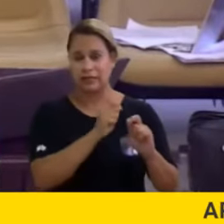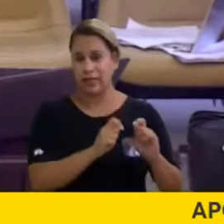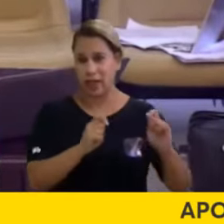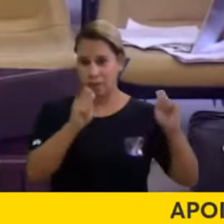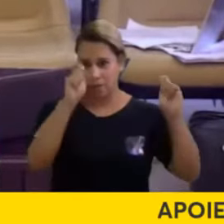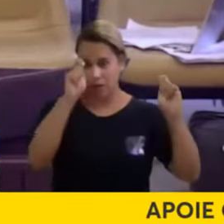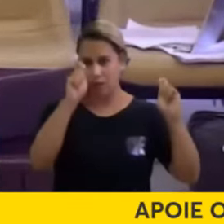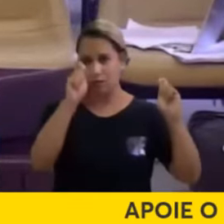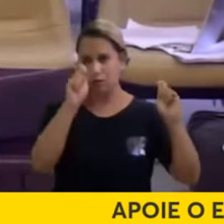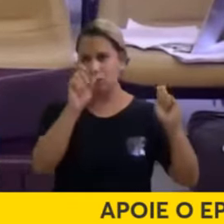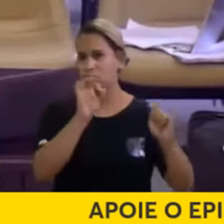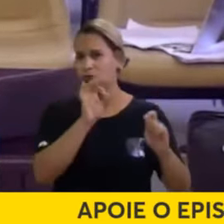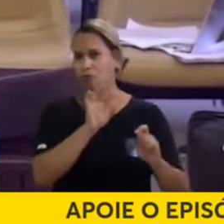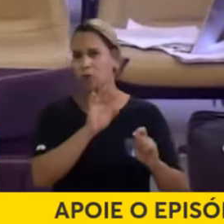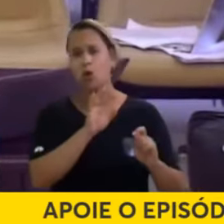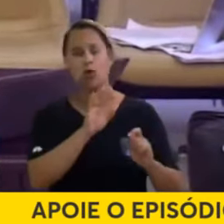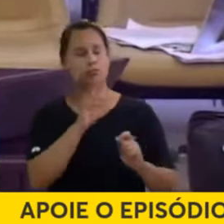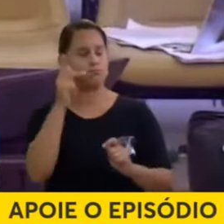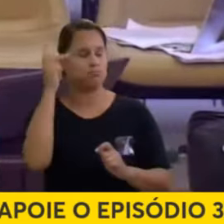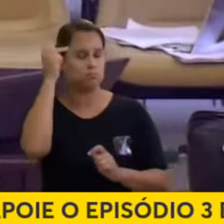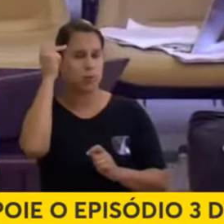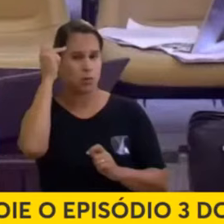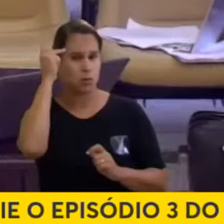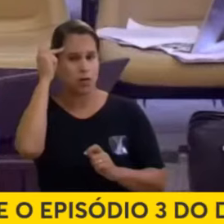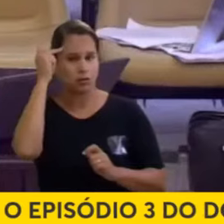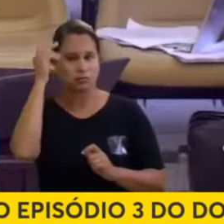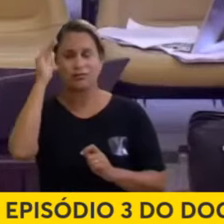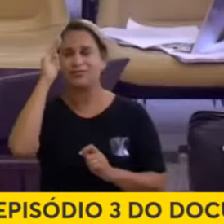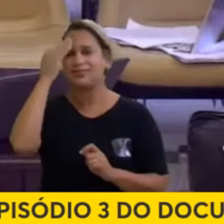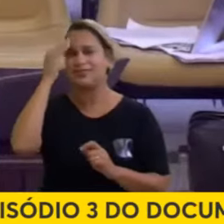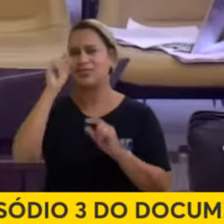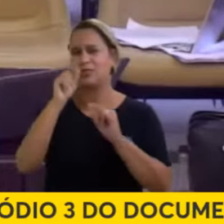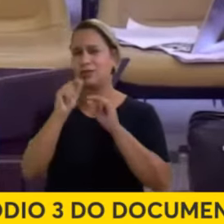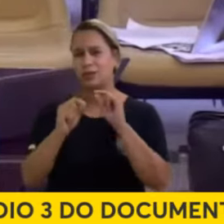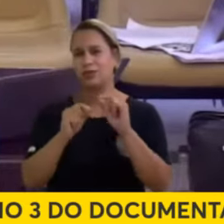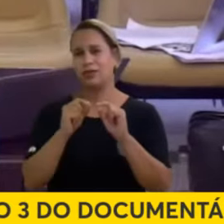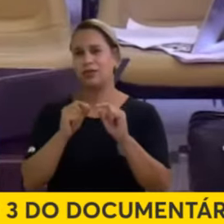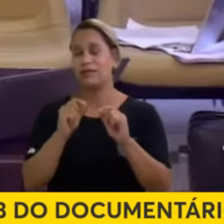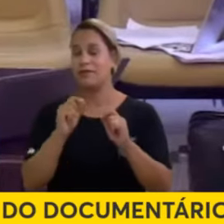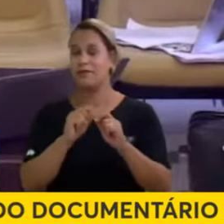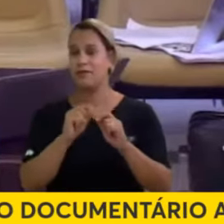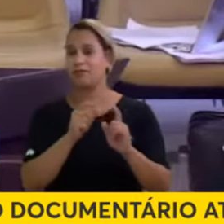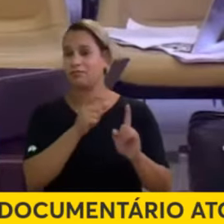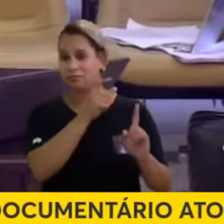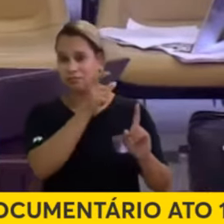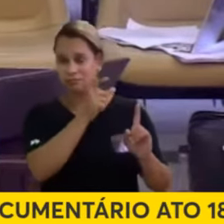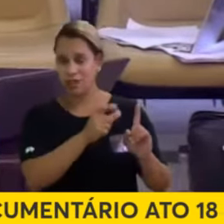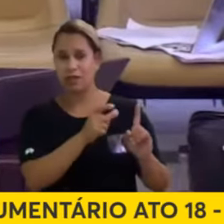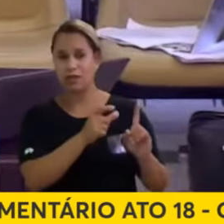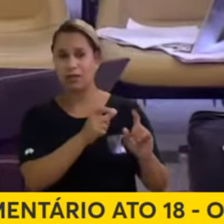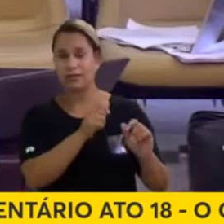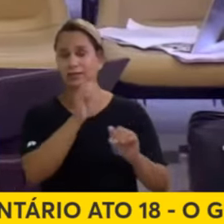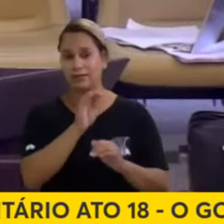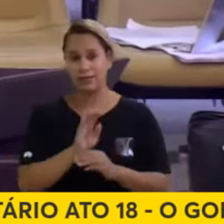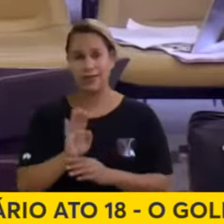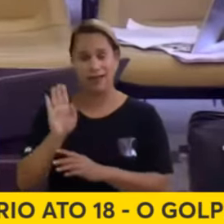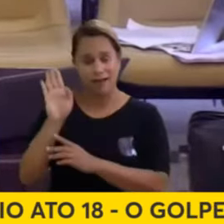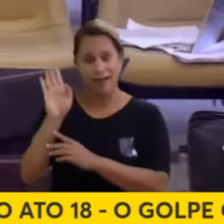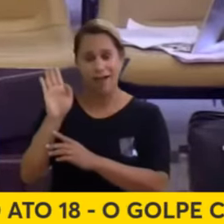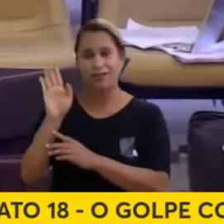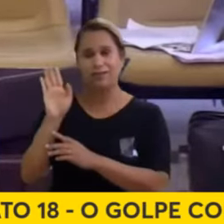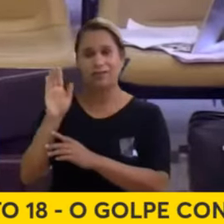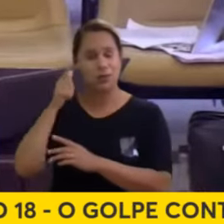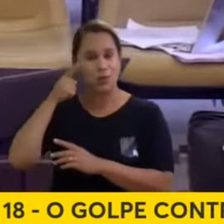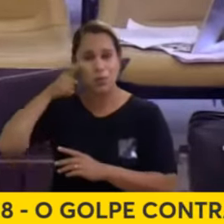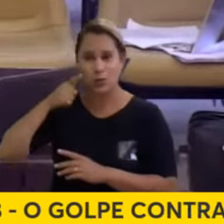Paraná também se entende que isso fez com que ele se elegesse Sen Então as viagens dele para